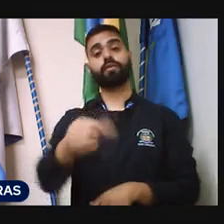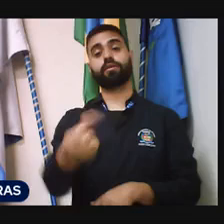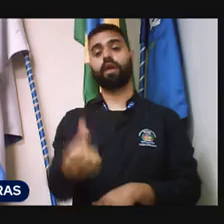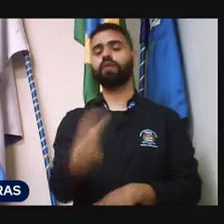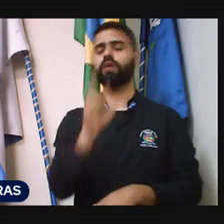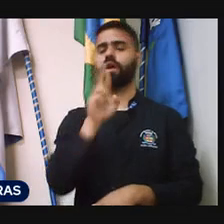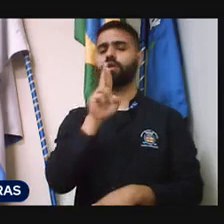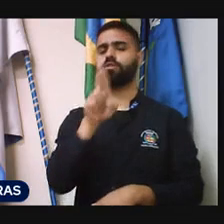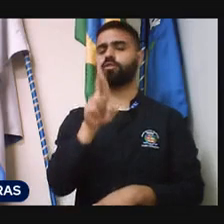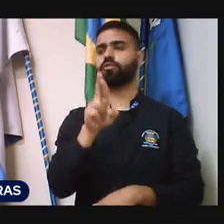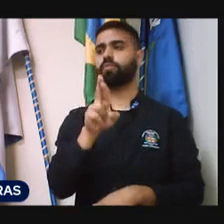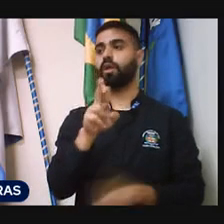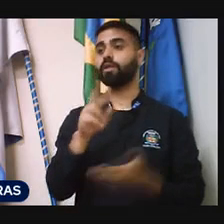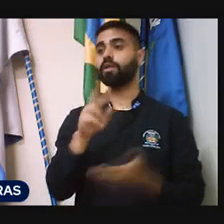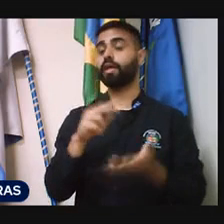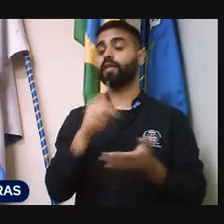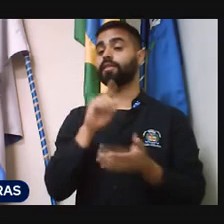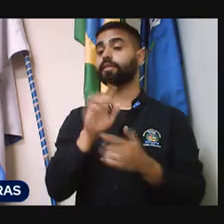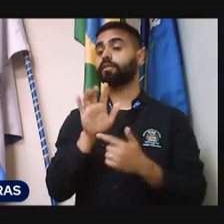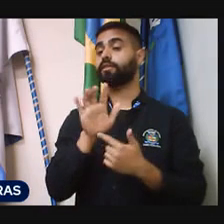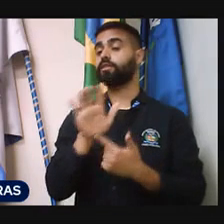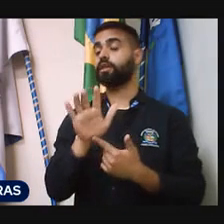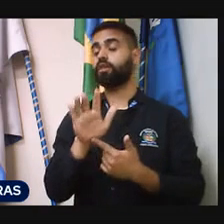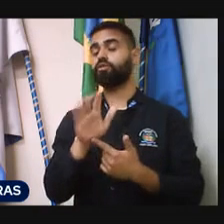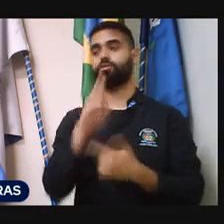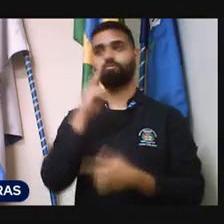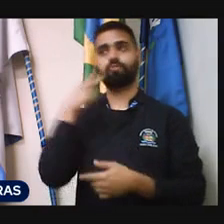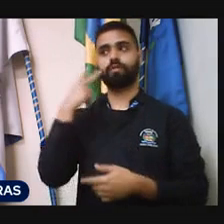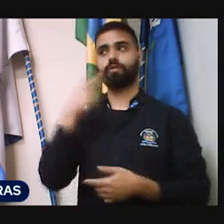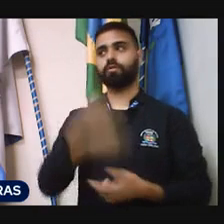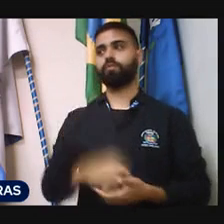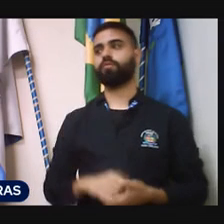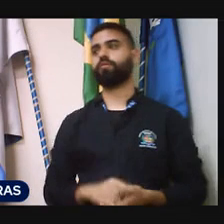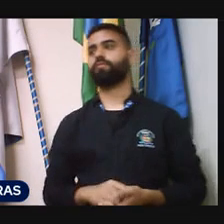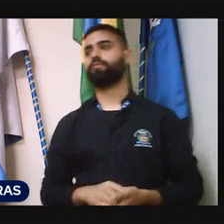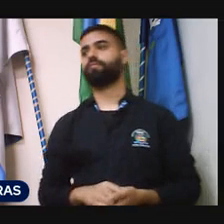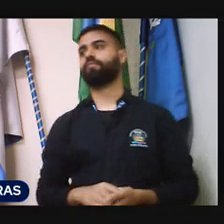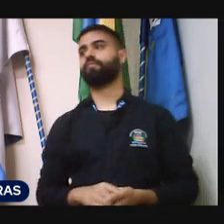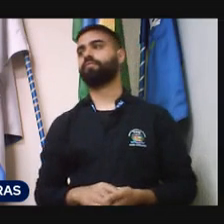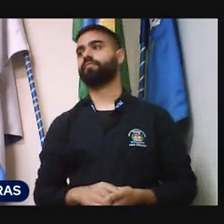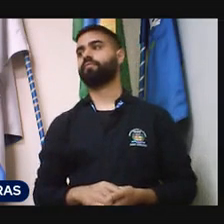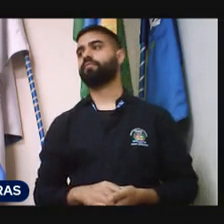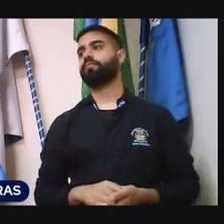em resposta a indicação dos respectivos vereadores e